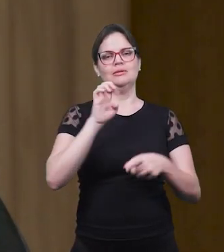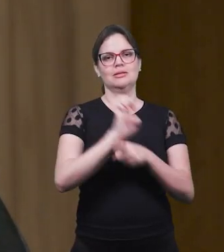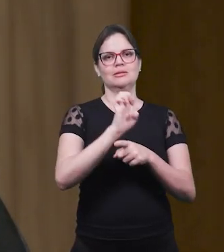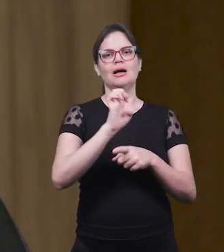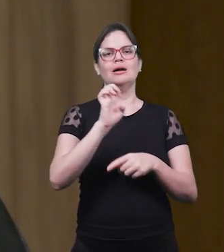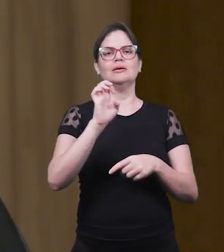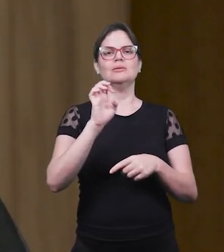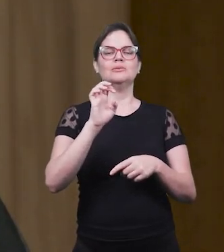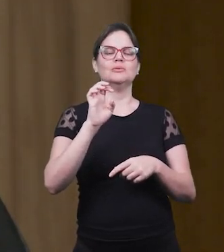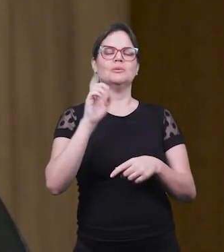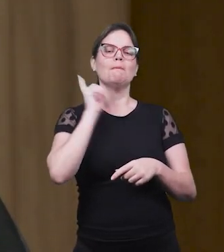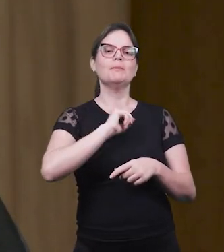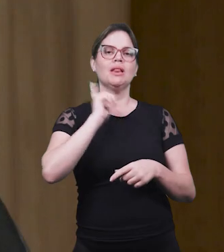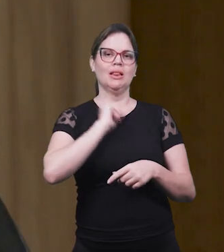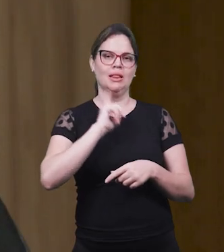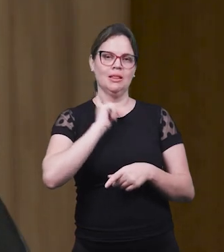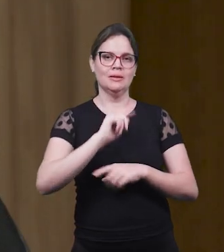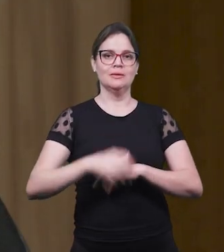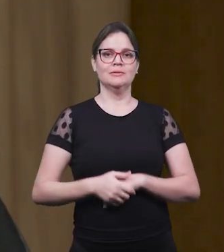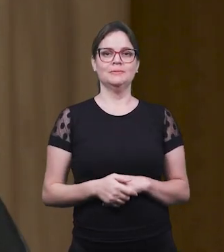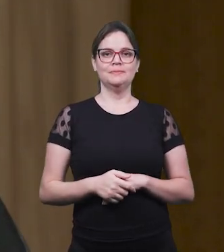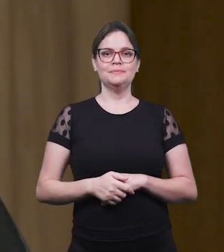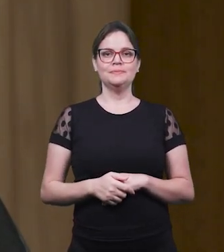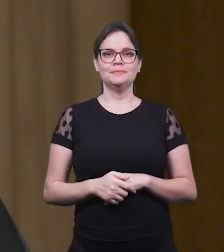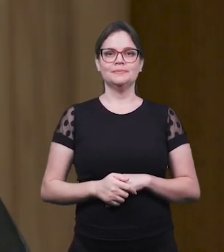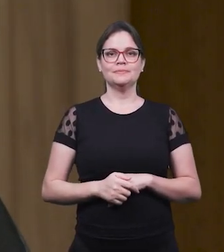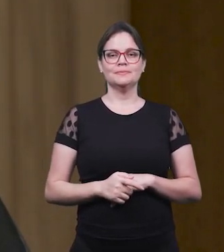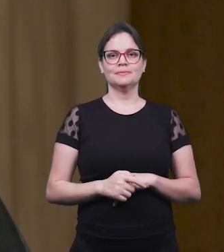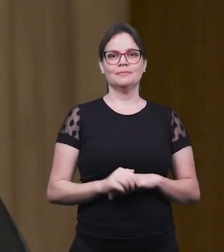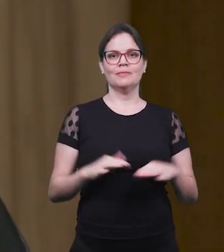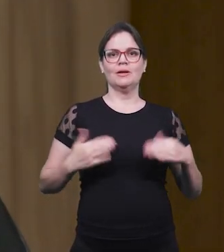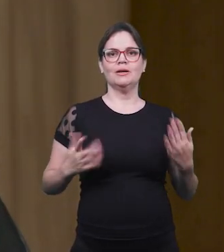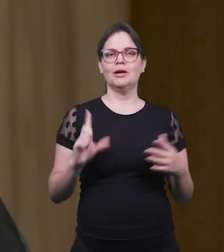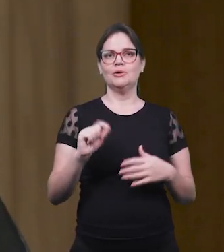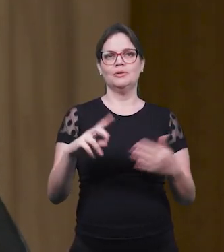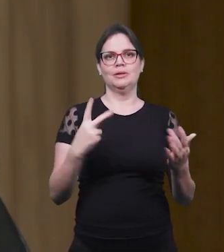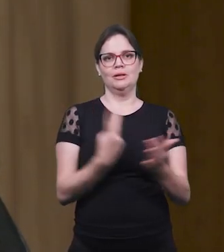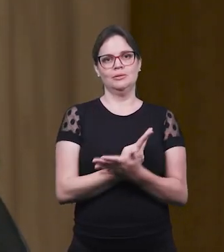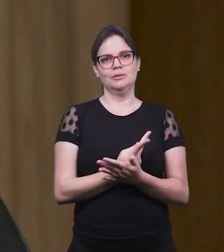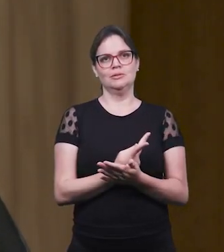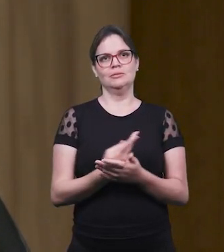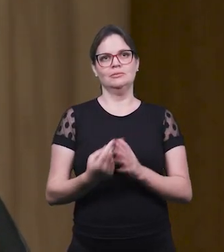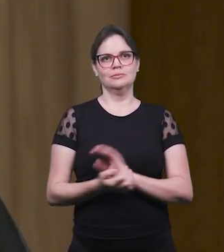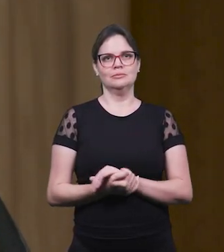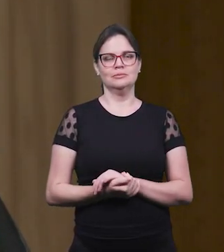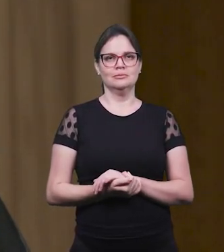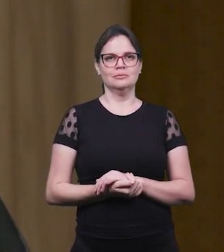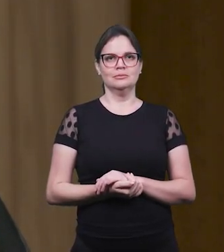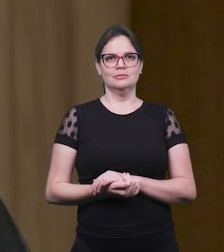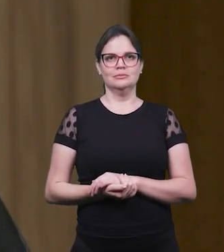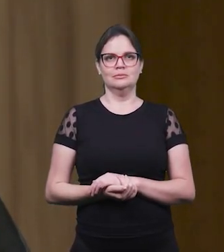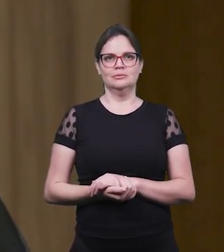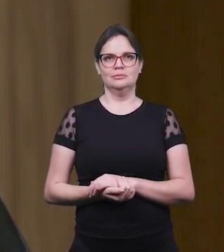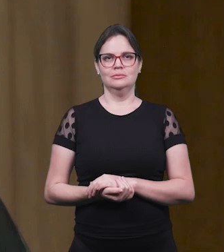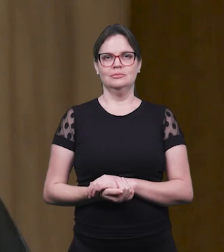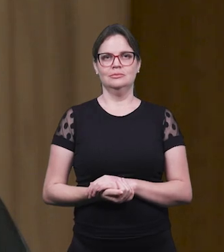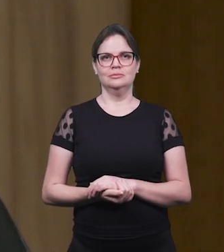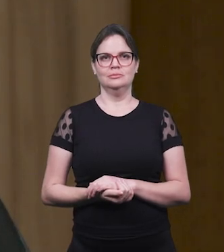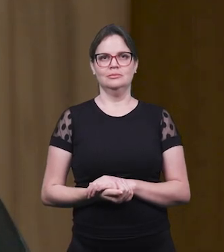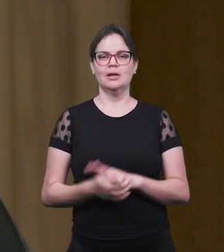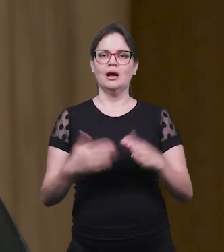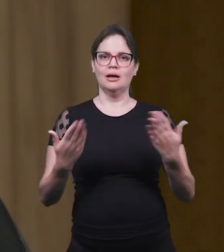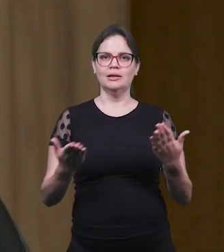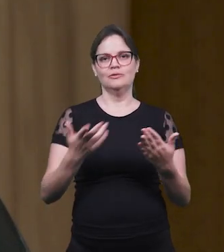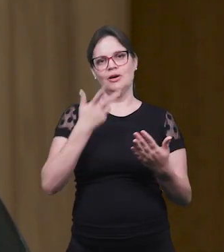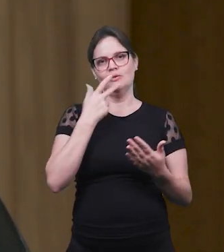Gerais, e ela veio a nos convidar para... ela ia encerrar